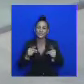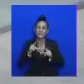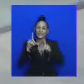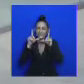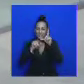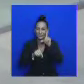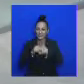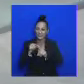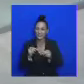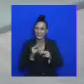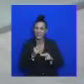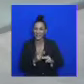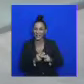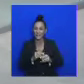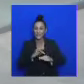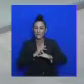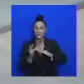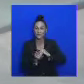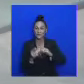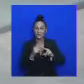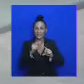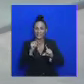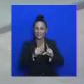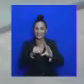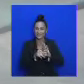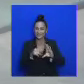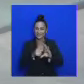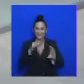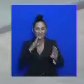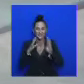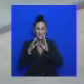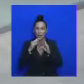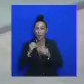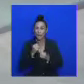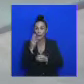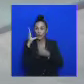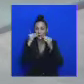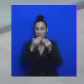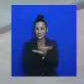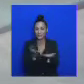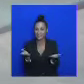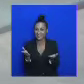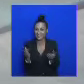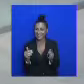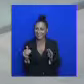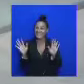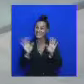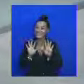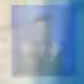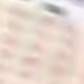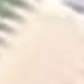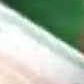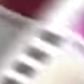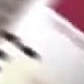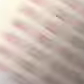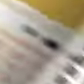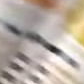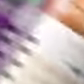Caixa através dos perfis do Facebook e do YouTube da Caixa e da Rede TV. Uma ótima noite para você e até mais!